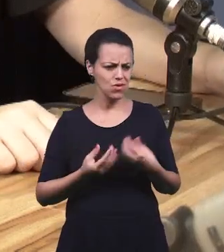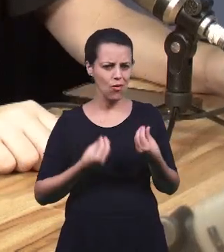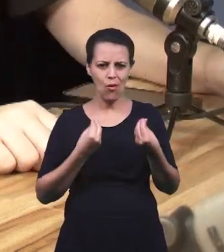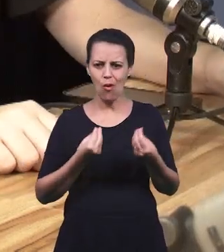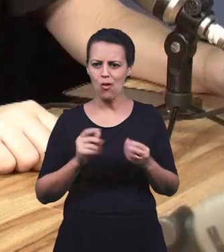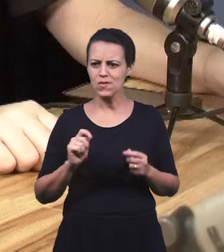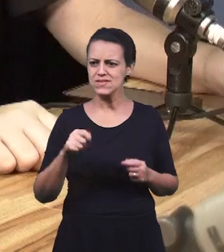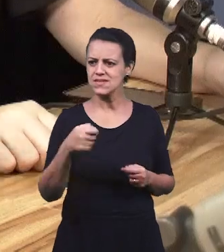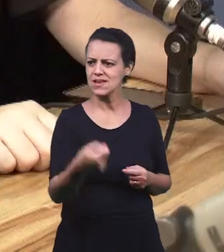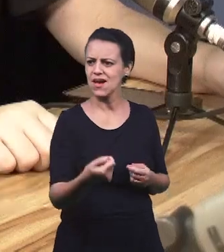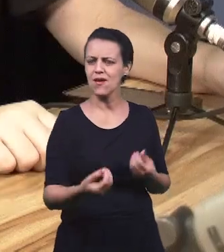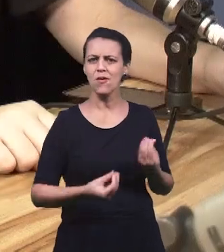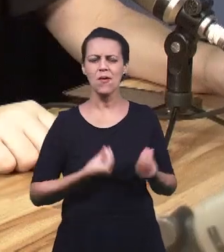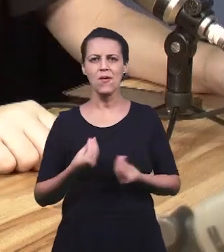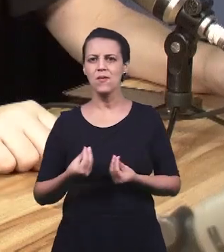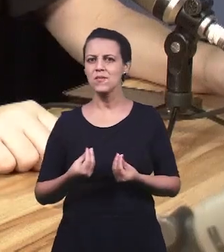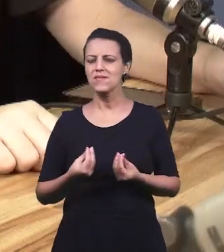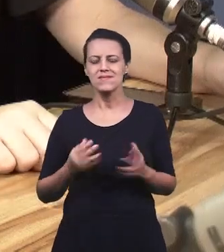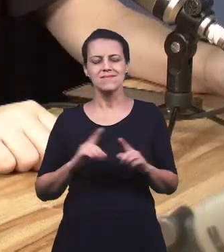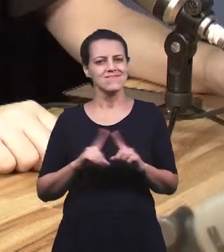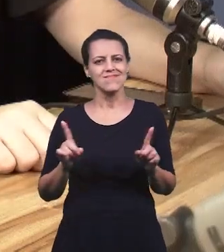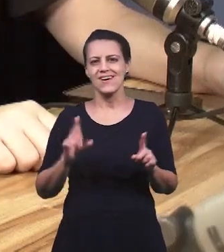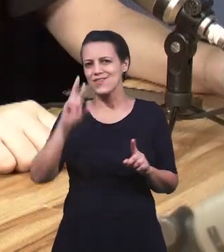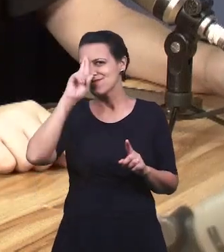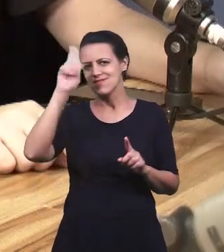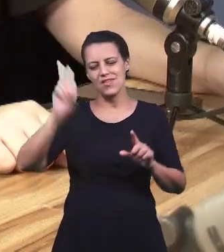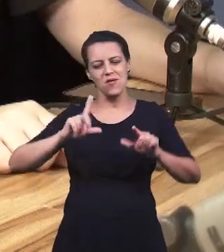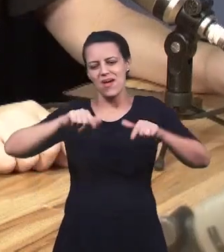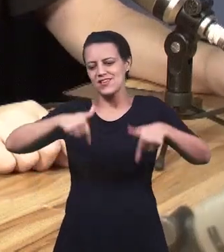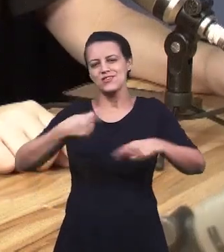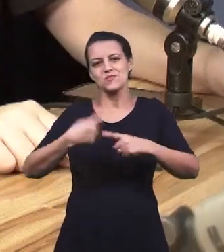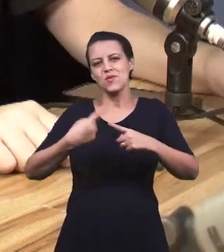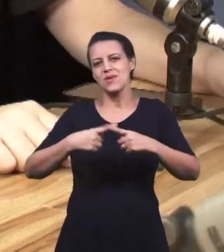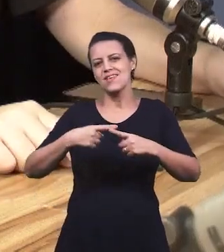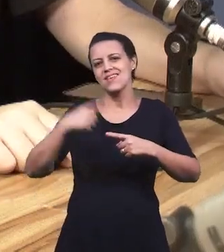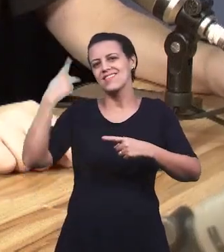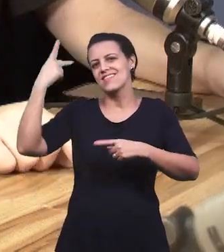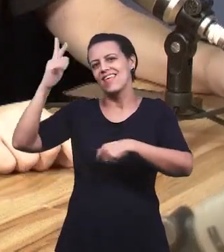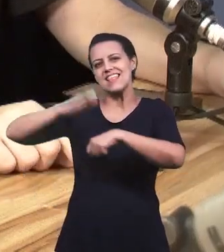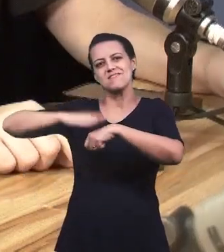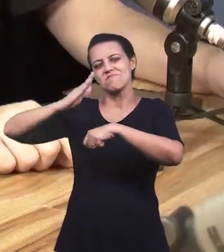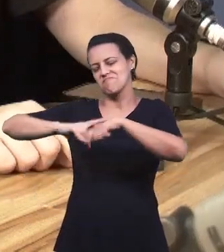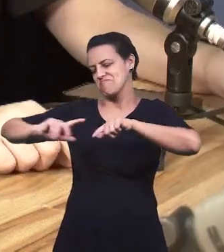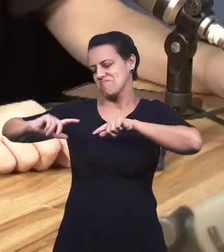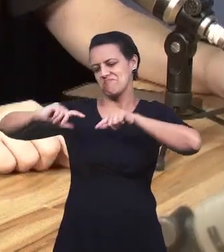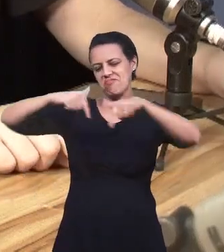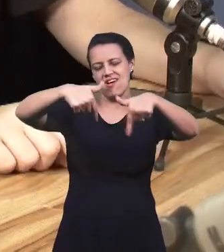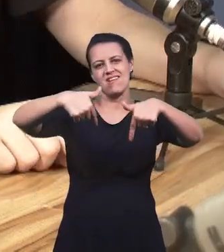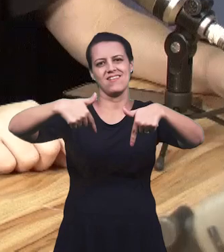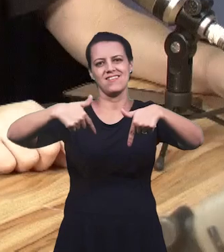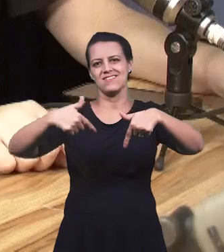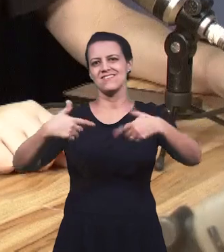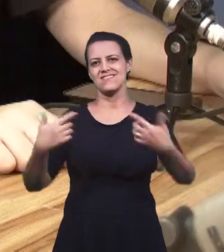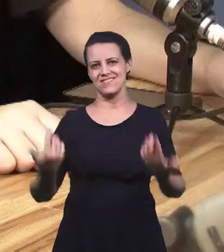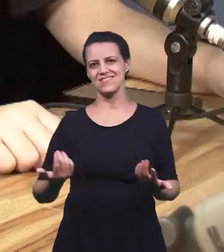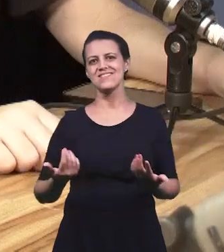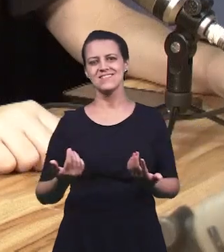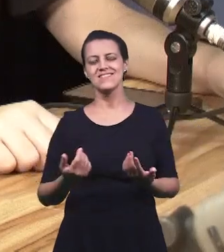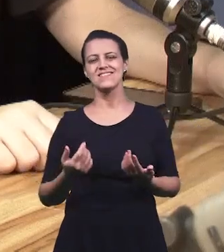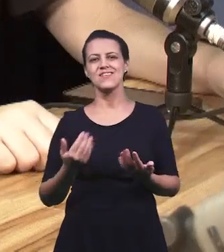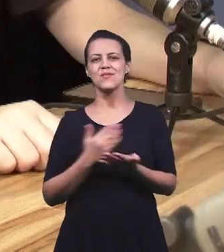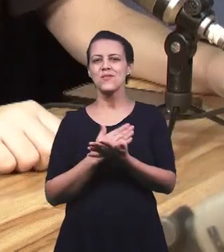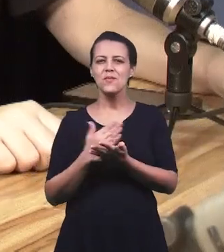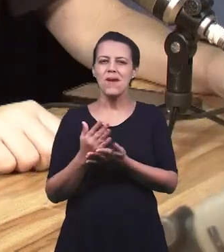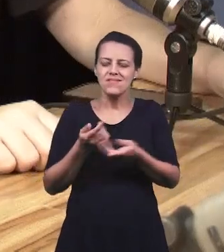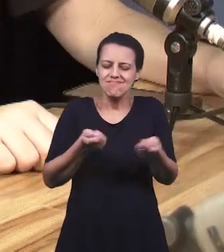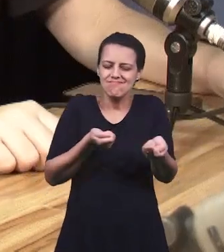veio isso? Não, mas foi o Senhor quem agiu, porque o tempo para ele é irrelevante. Então esse processamento, ele pega esse processamento, deixa aqui comigo. E ele